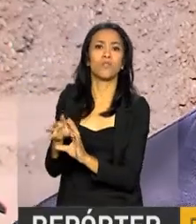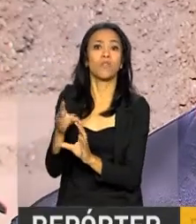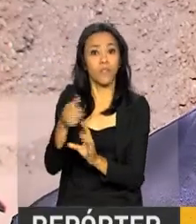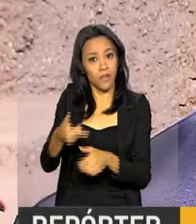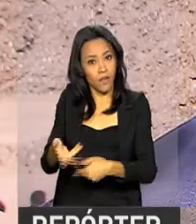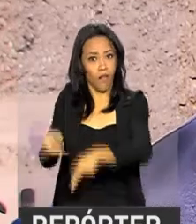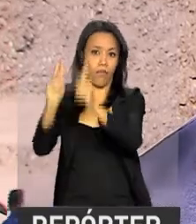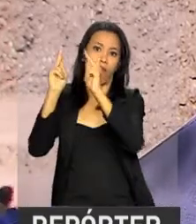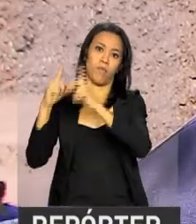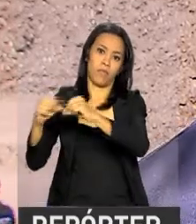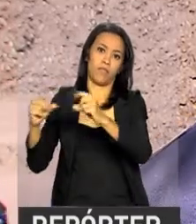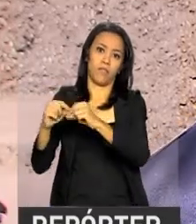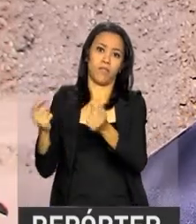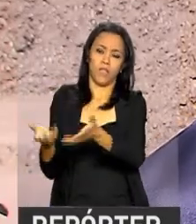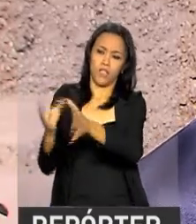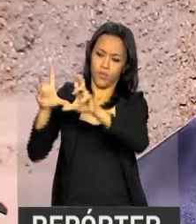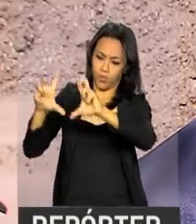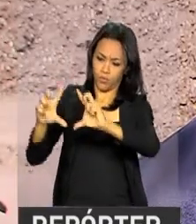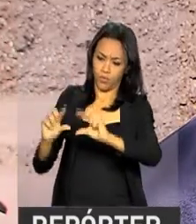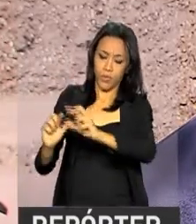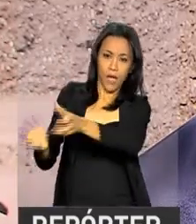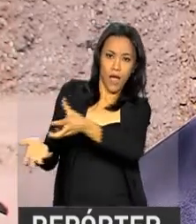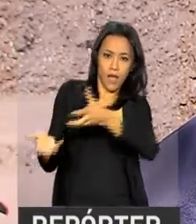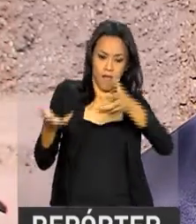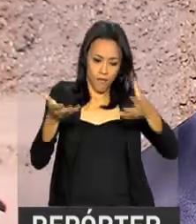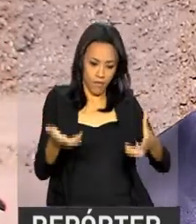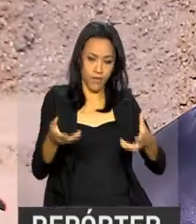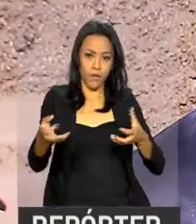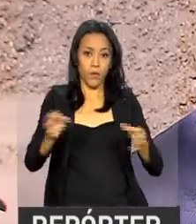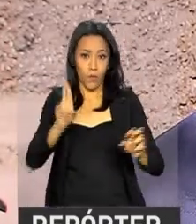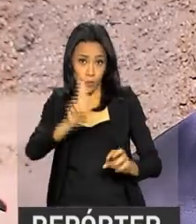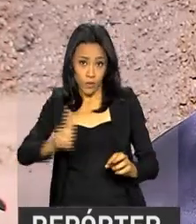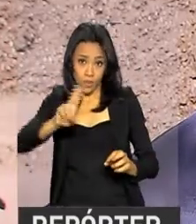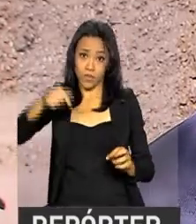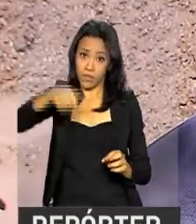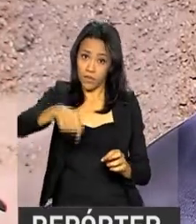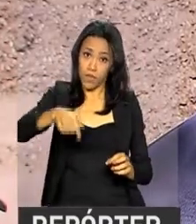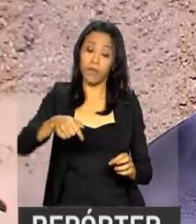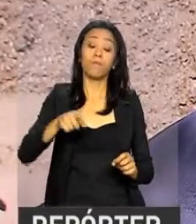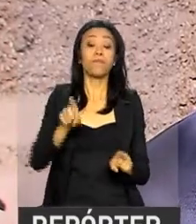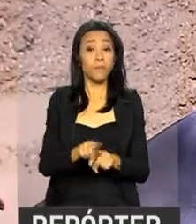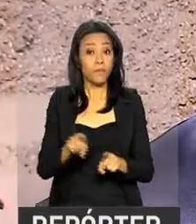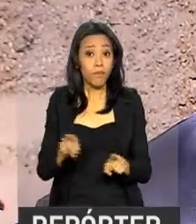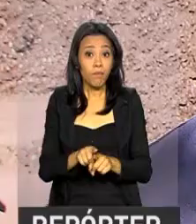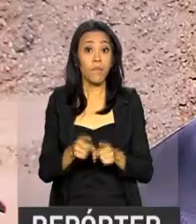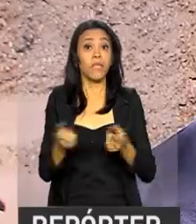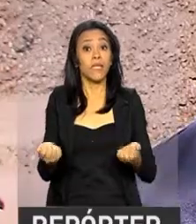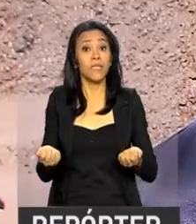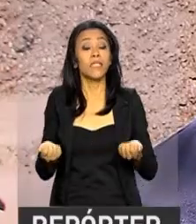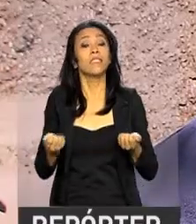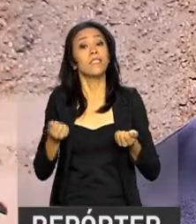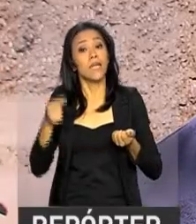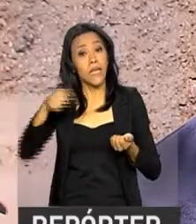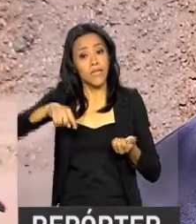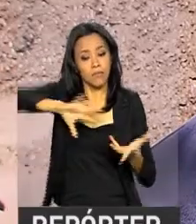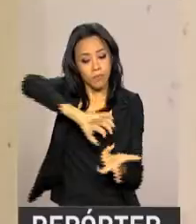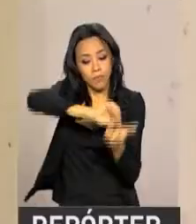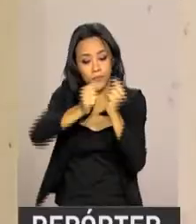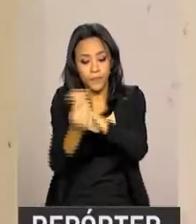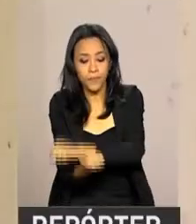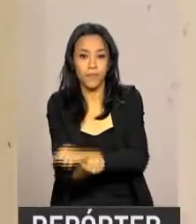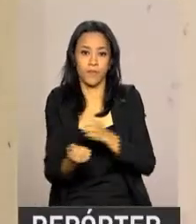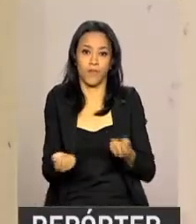brasília de forma a maximizar o tempo de vida do aterro e também fornecer uma reciclagem desta matéria orgânica